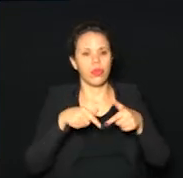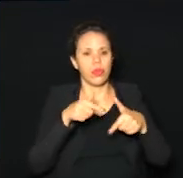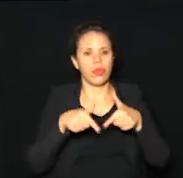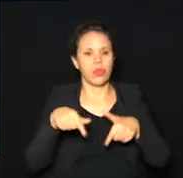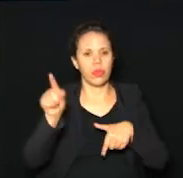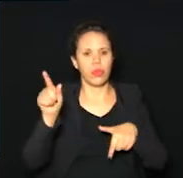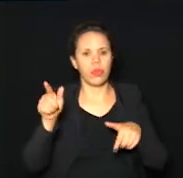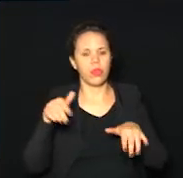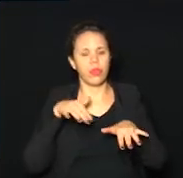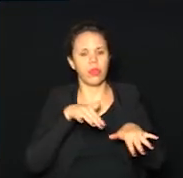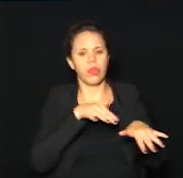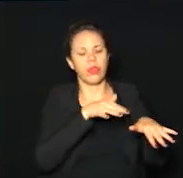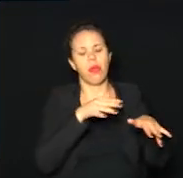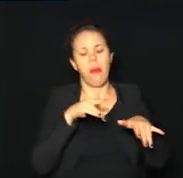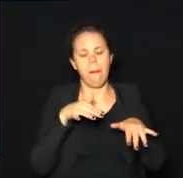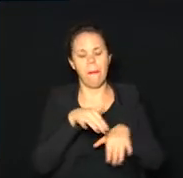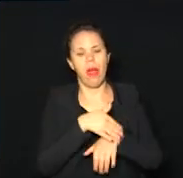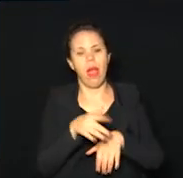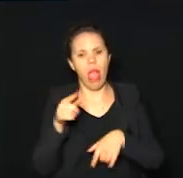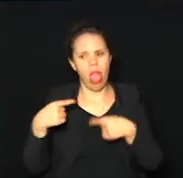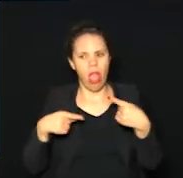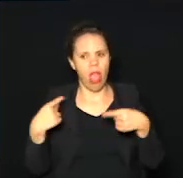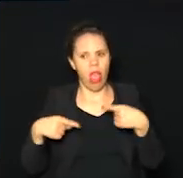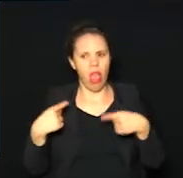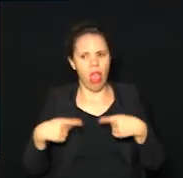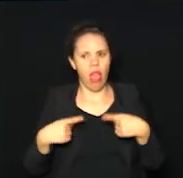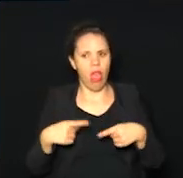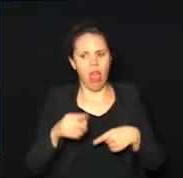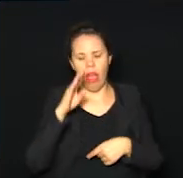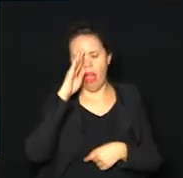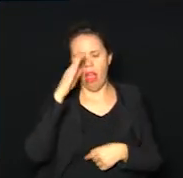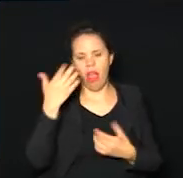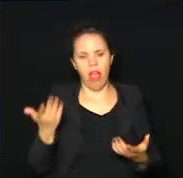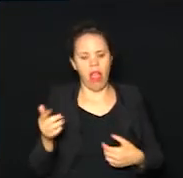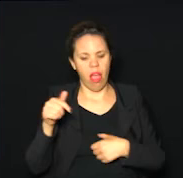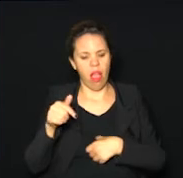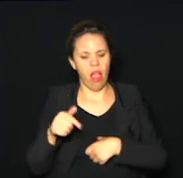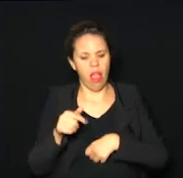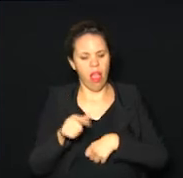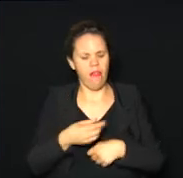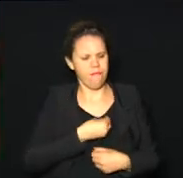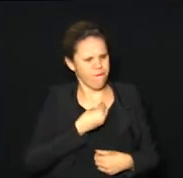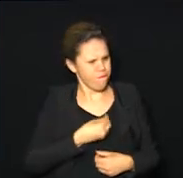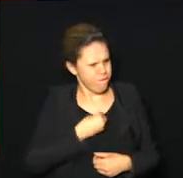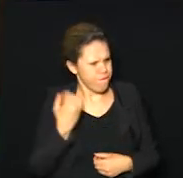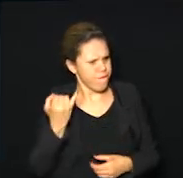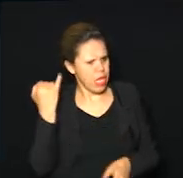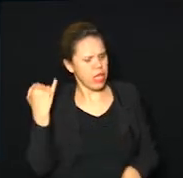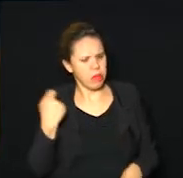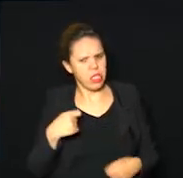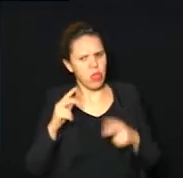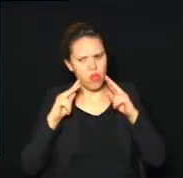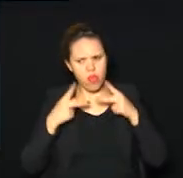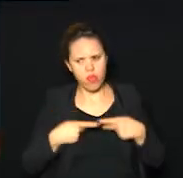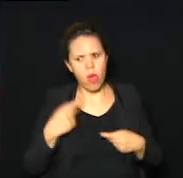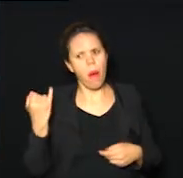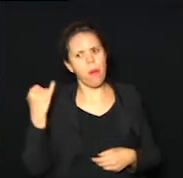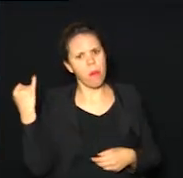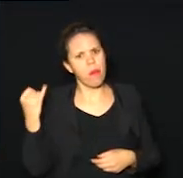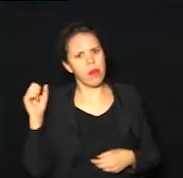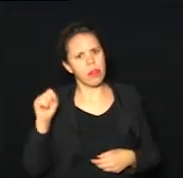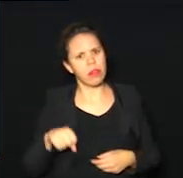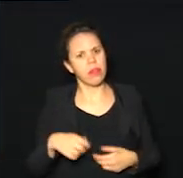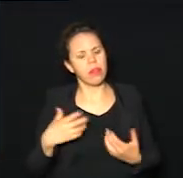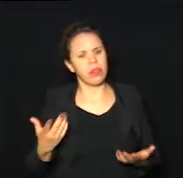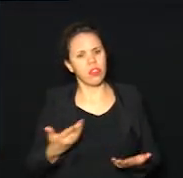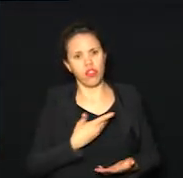caminharem para a rua. Então, esse é o debate central. O debate central aqui é vidas. Vidas humanas importam. E os